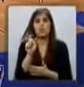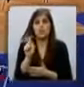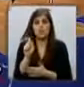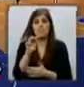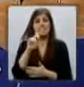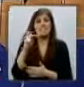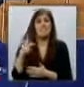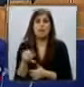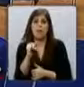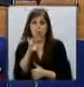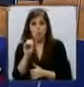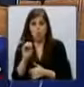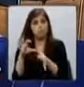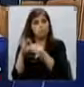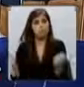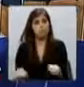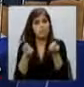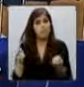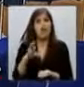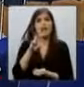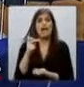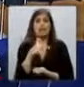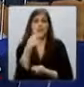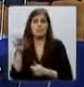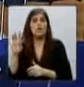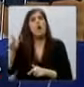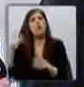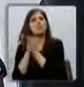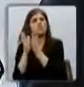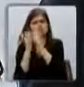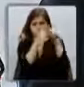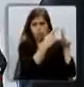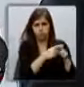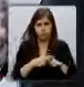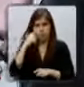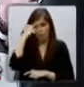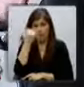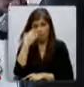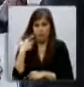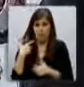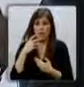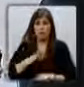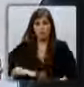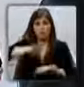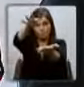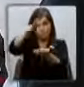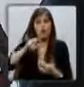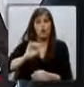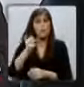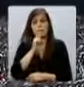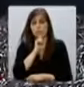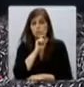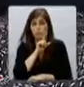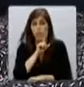promovida pela Cáritas em parceria com outras confissões religiosas A ideia é fazer chegar o quanto antes ao terreno os